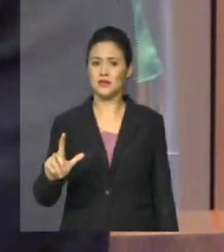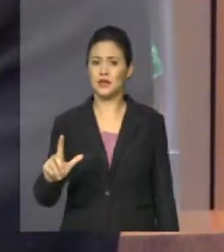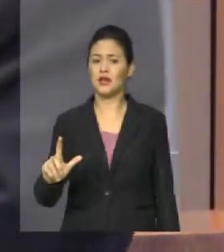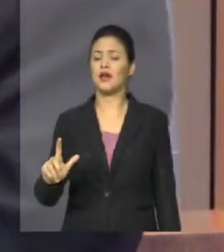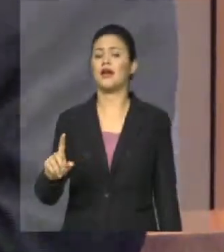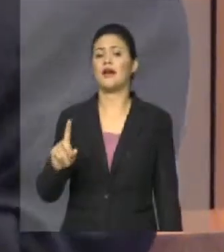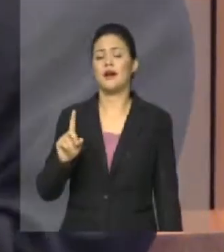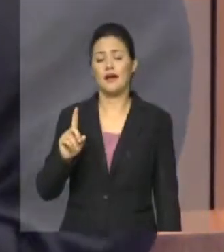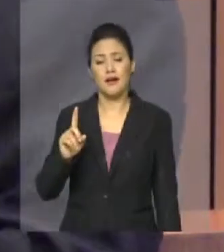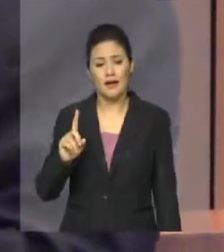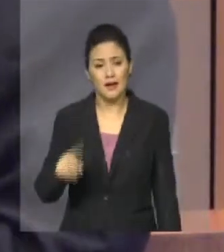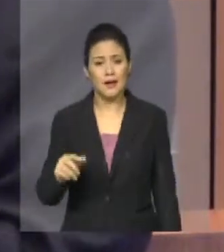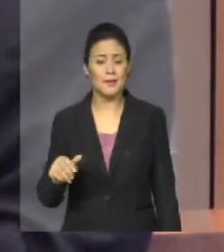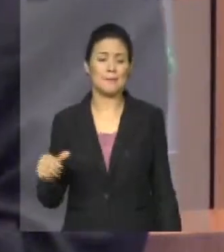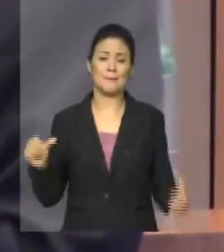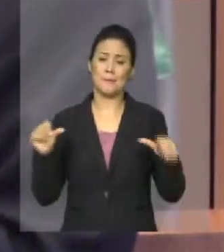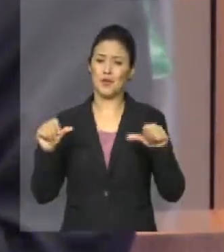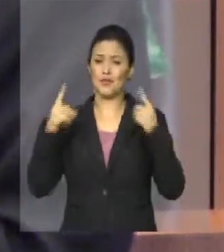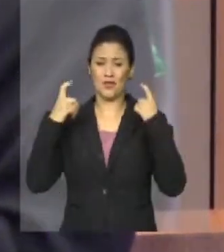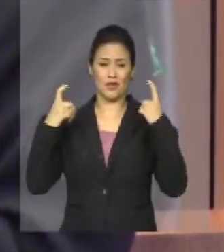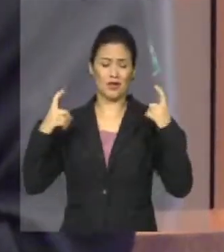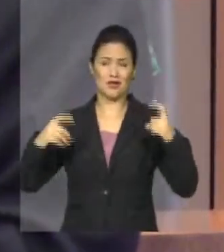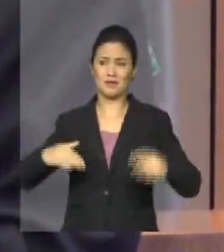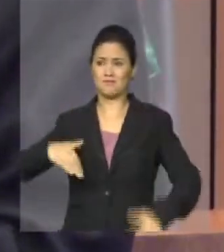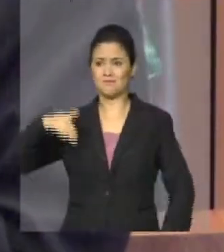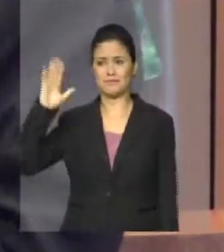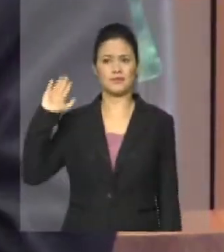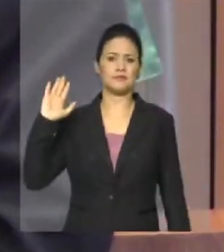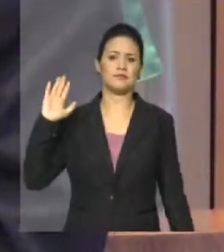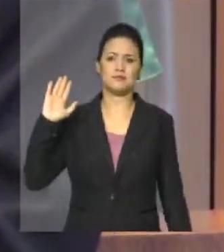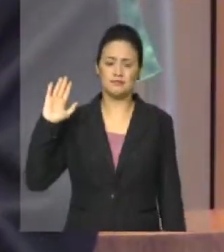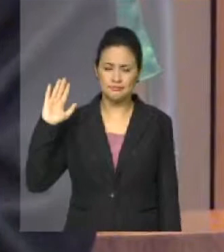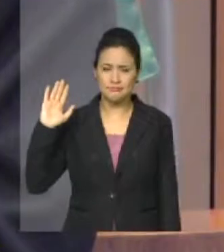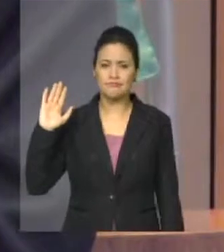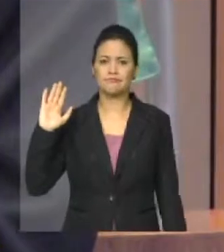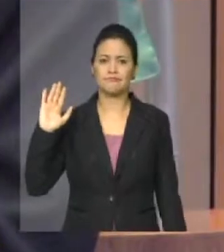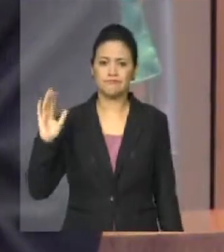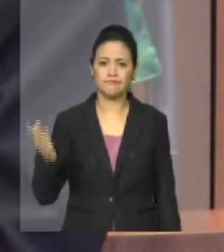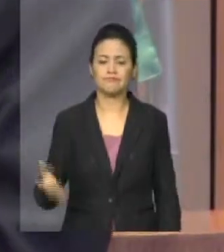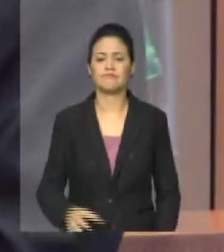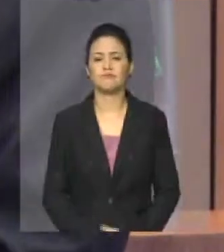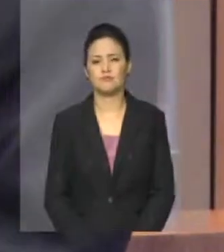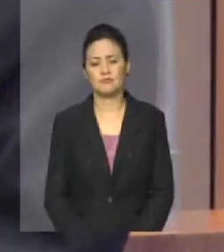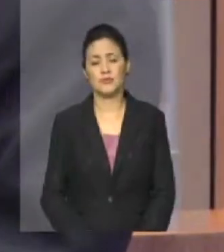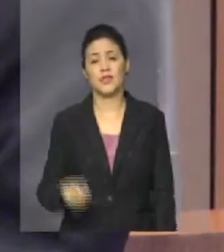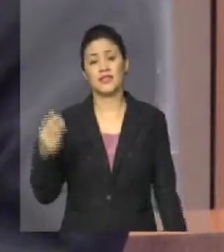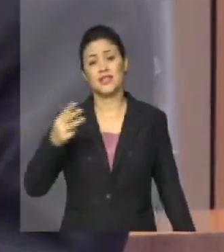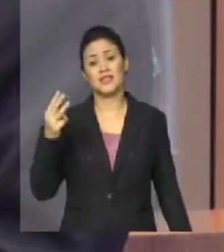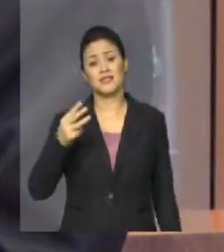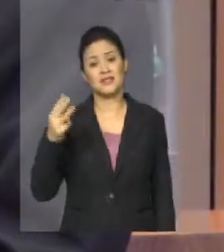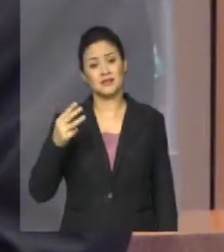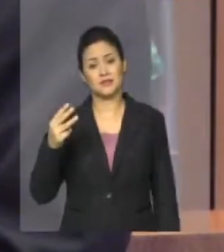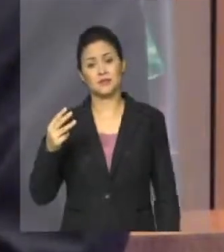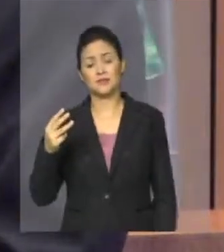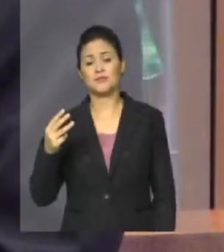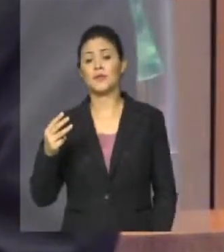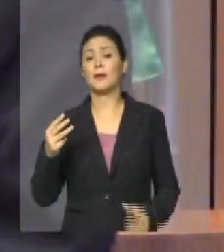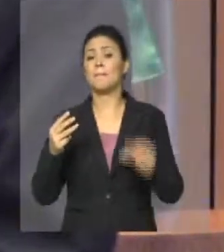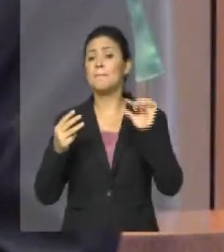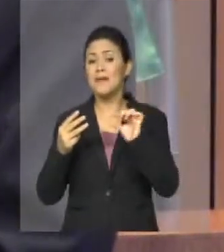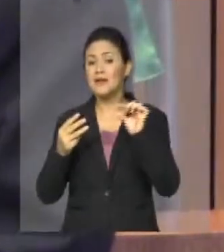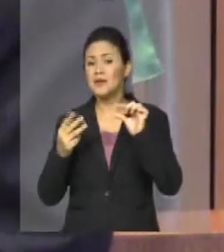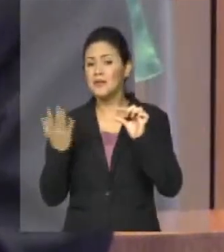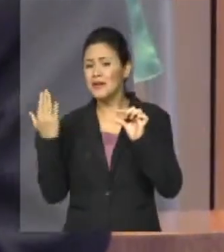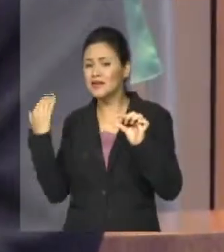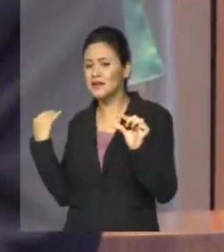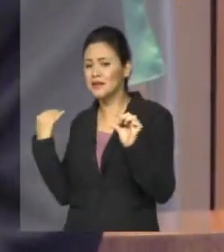Em 2005, nós ficamos em terceiro lugar. E hoje, a gente era o terceiro lugar menos violento. E hoje nós